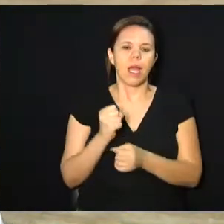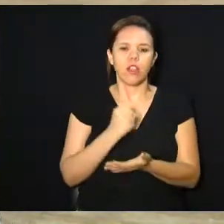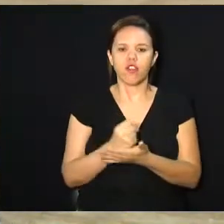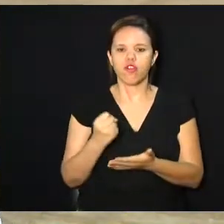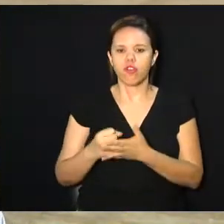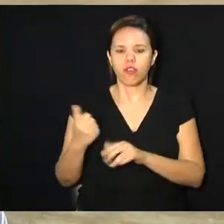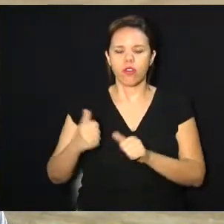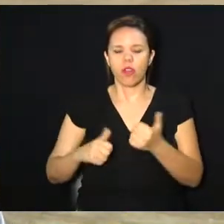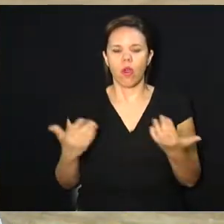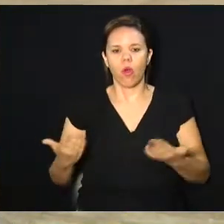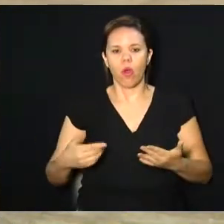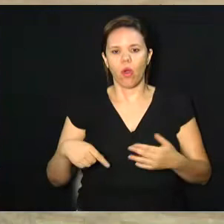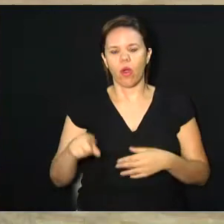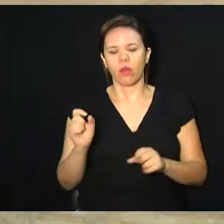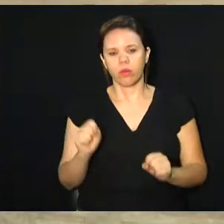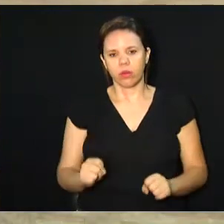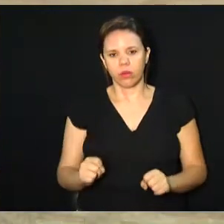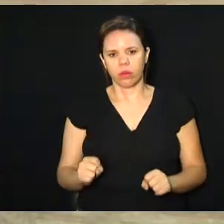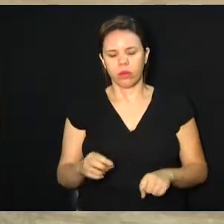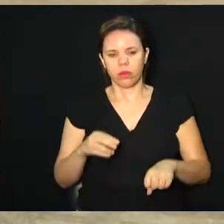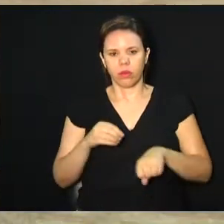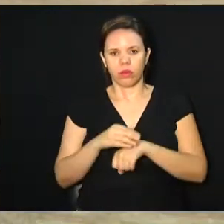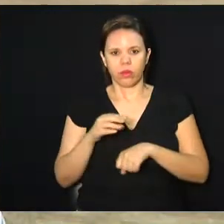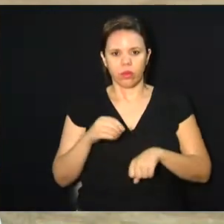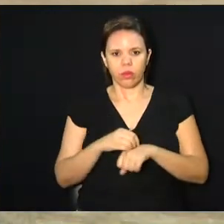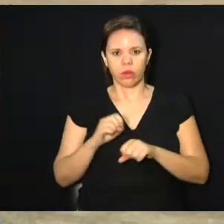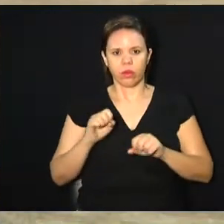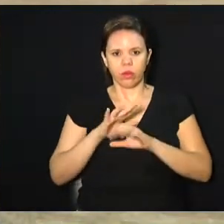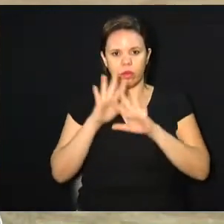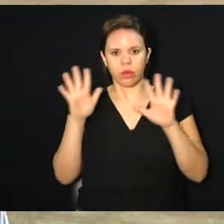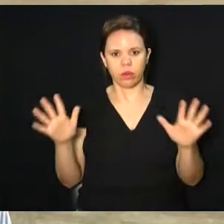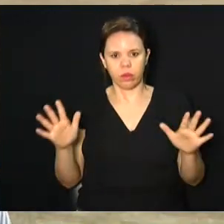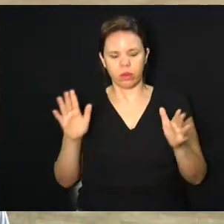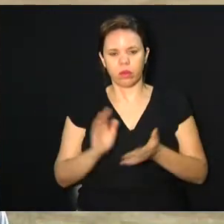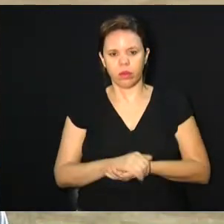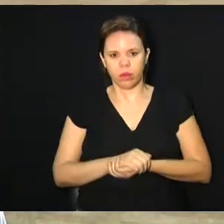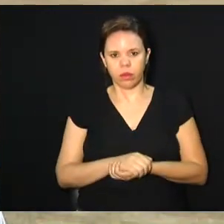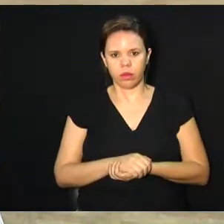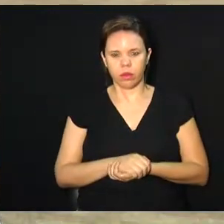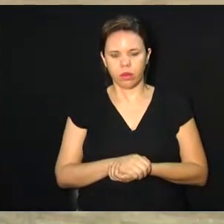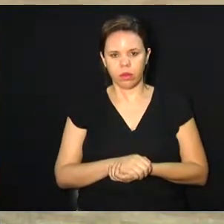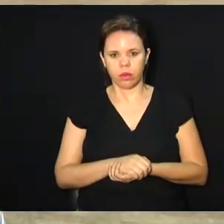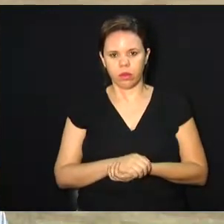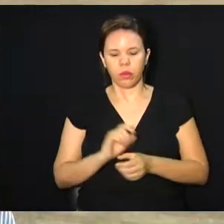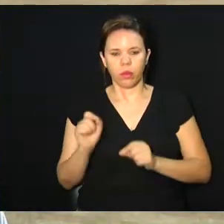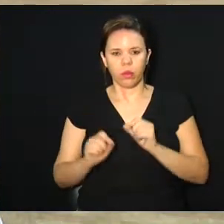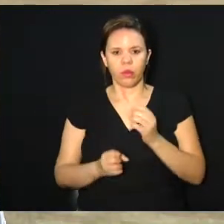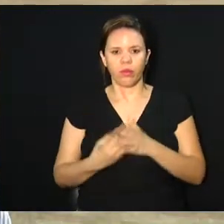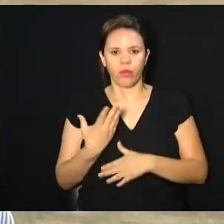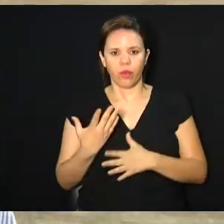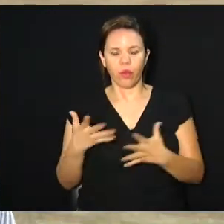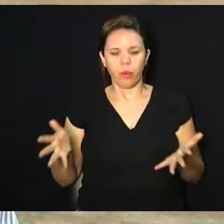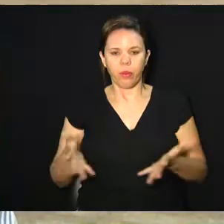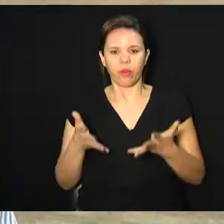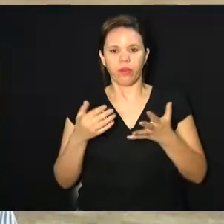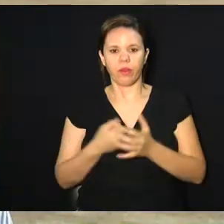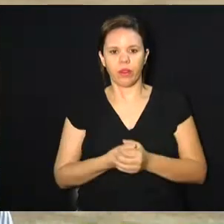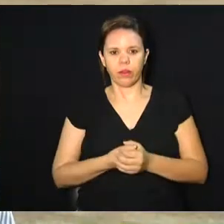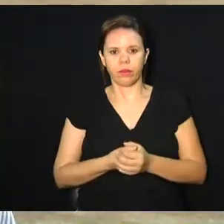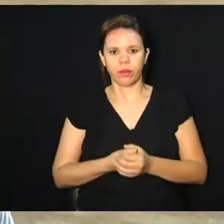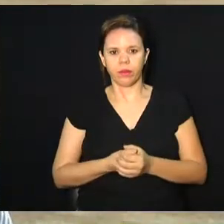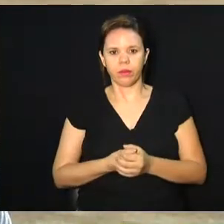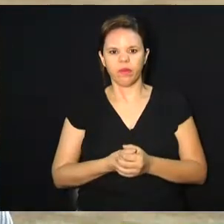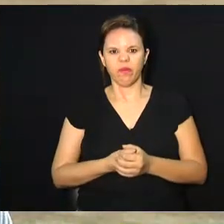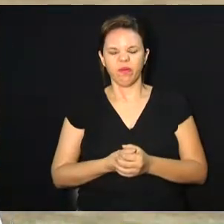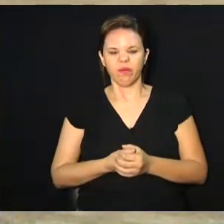público. Hoje eles puderam trazer com toda a transparência o que foi motivado